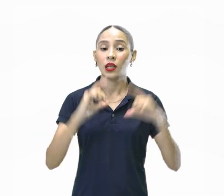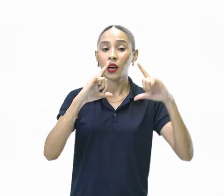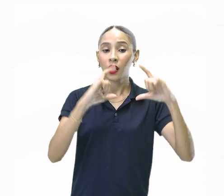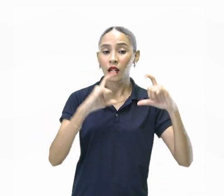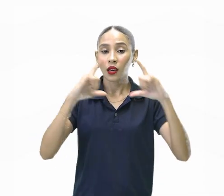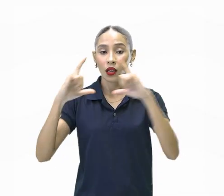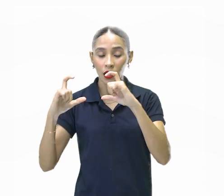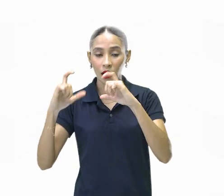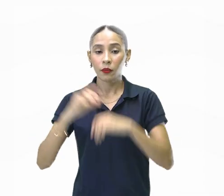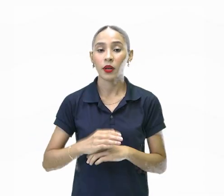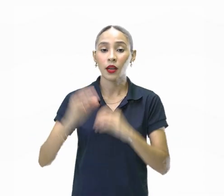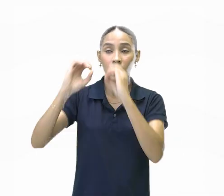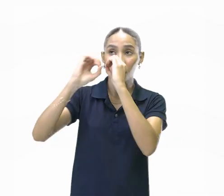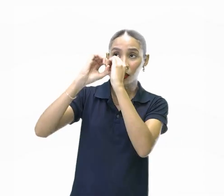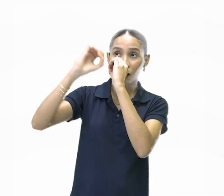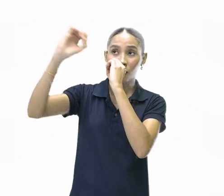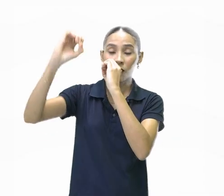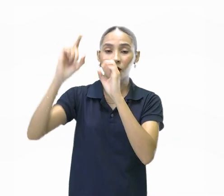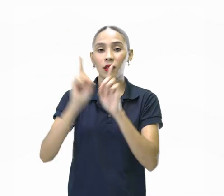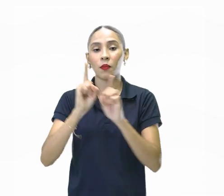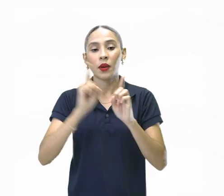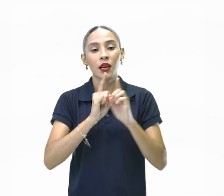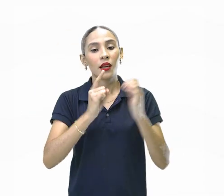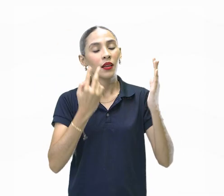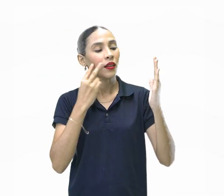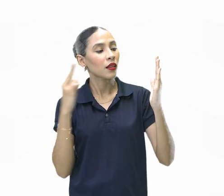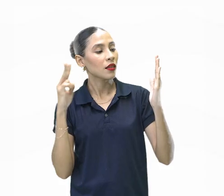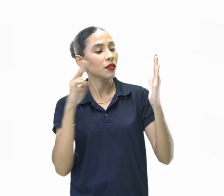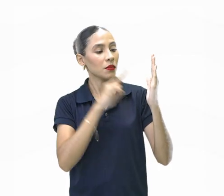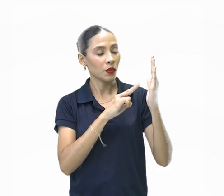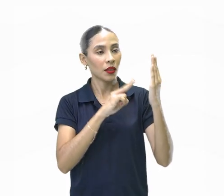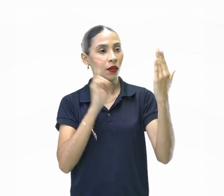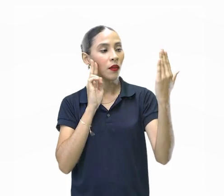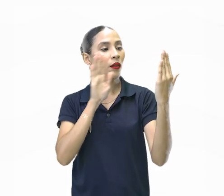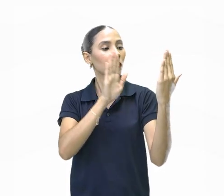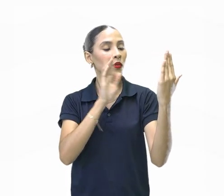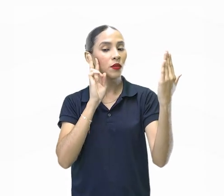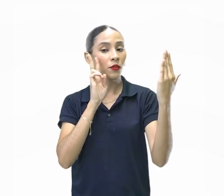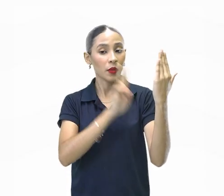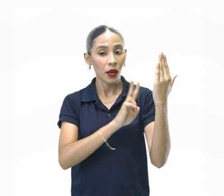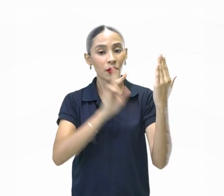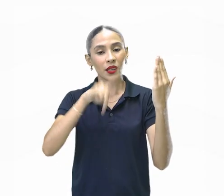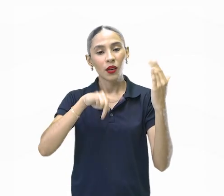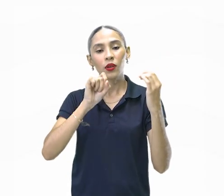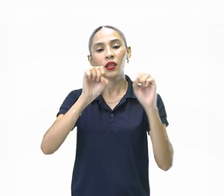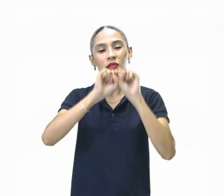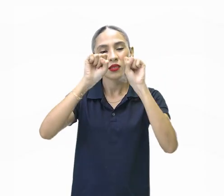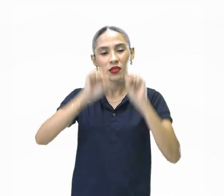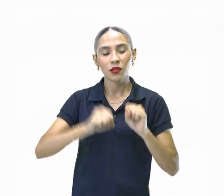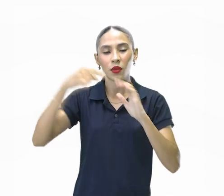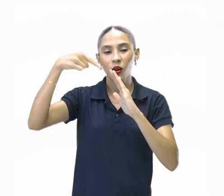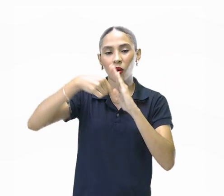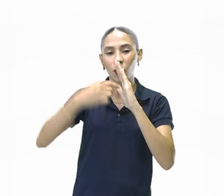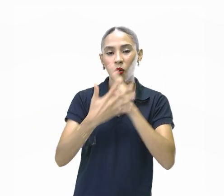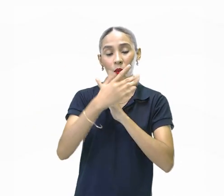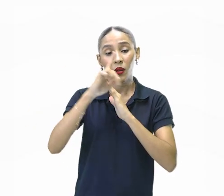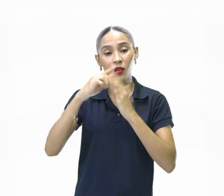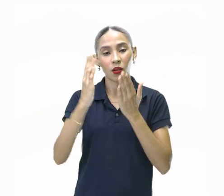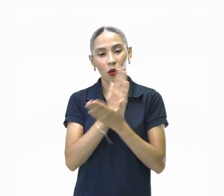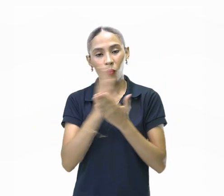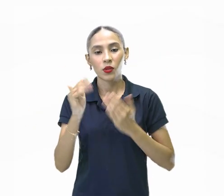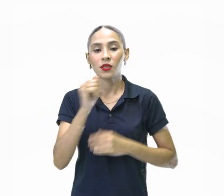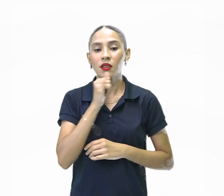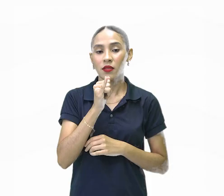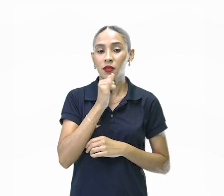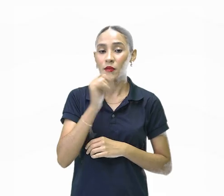Câmeras, telescópios e espelhos, que são considerados como sistemas ópticos, né? Alguns exemplos, então, de sistema óptico